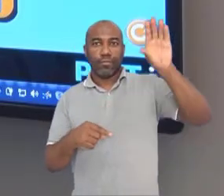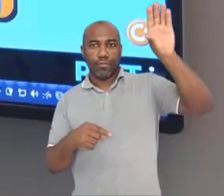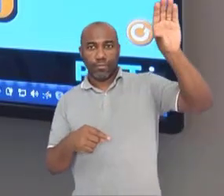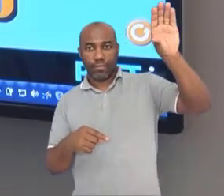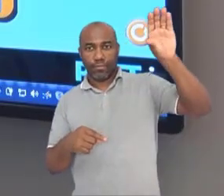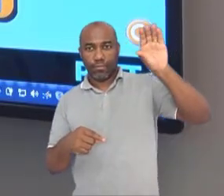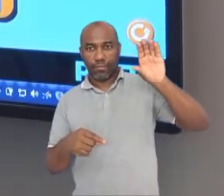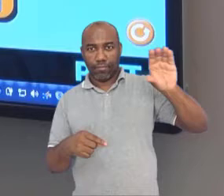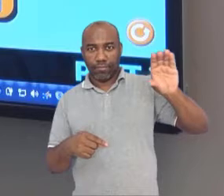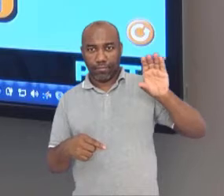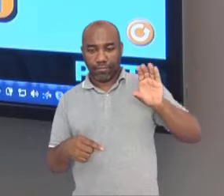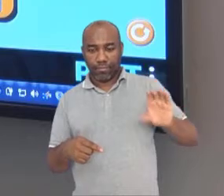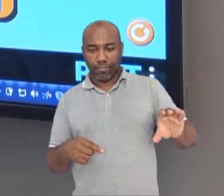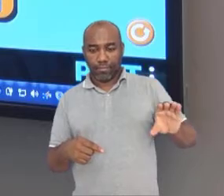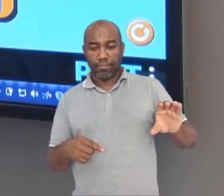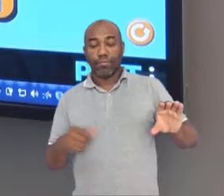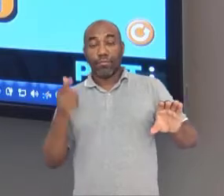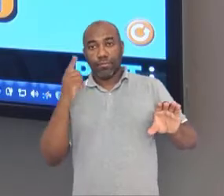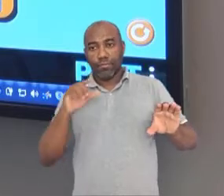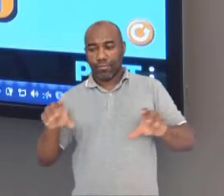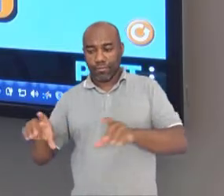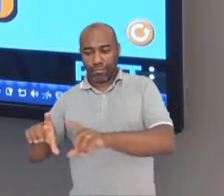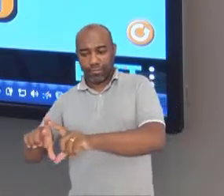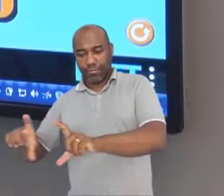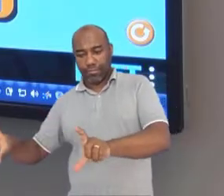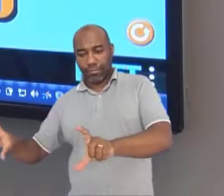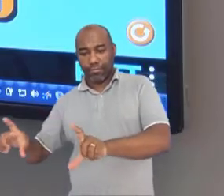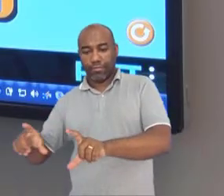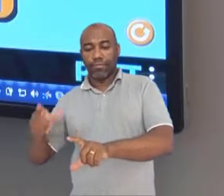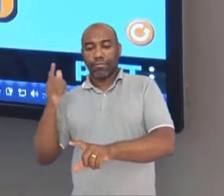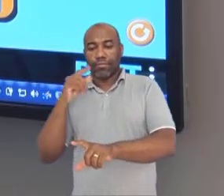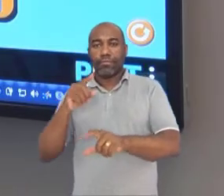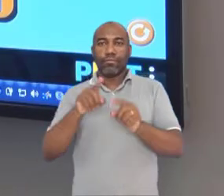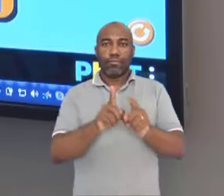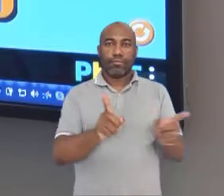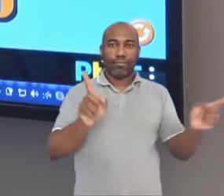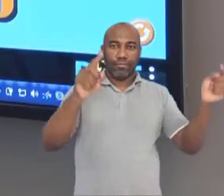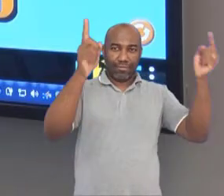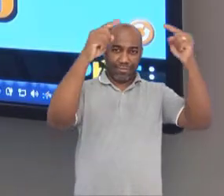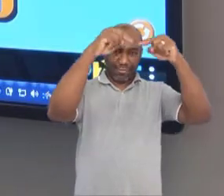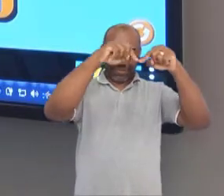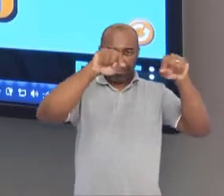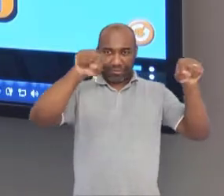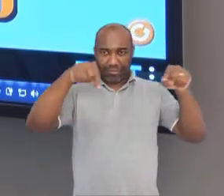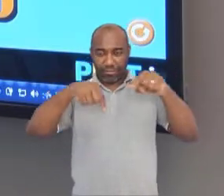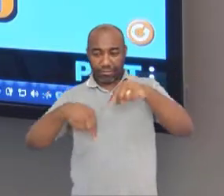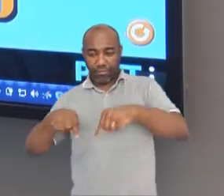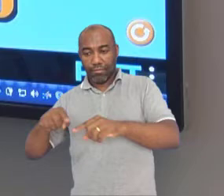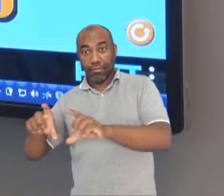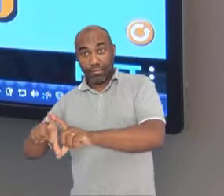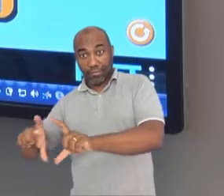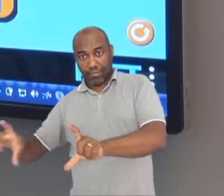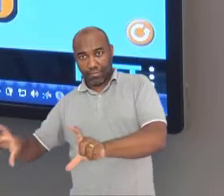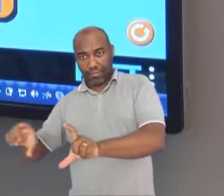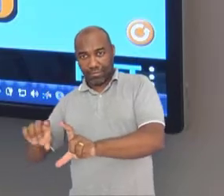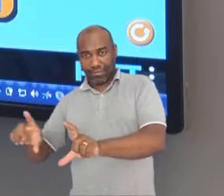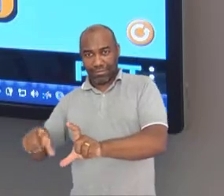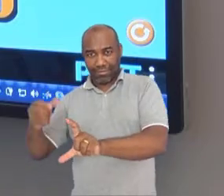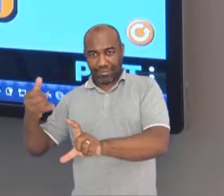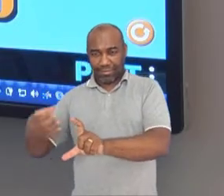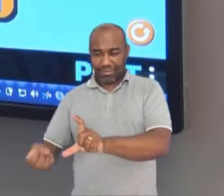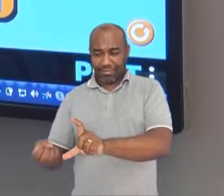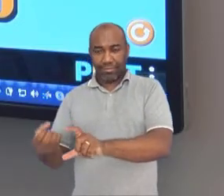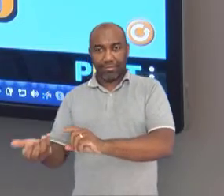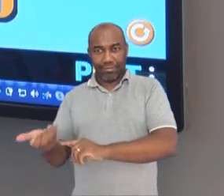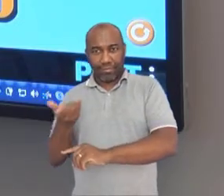fazer sozinha o que todos eles fazem juntos. Mas, como é uma associação